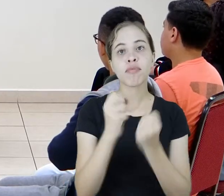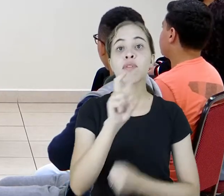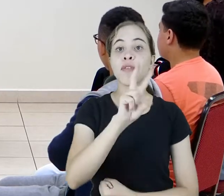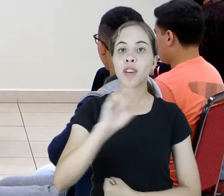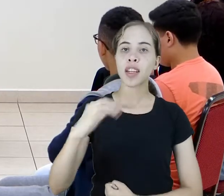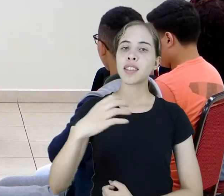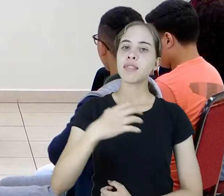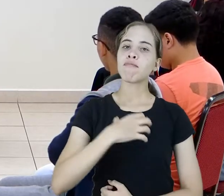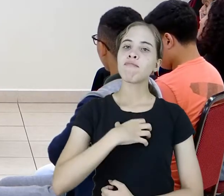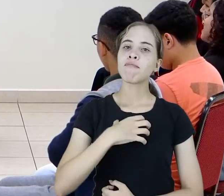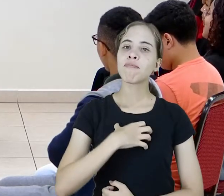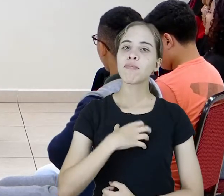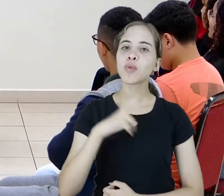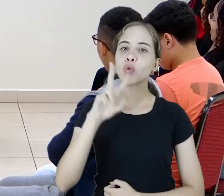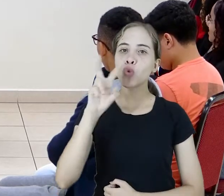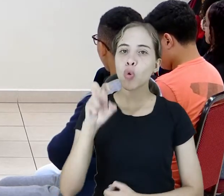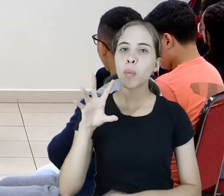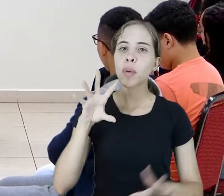sentimento de